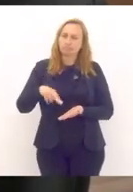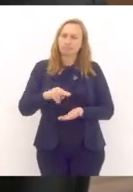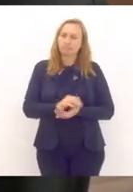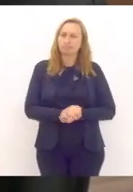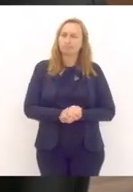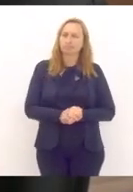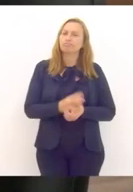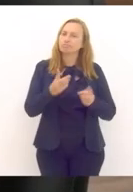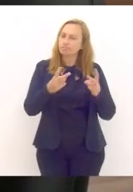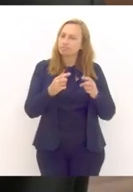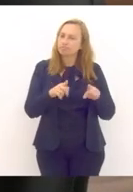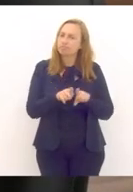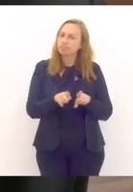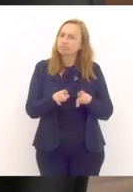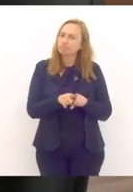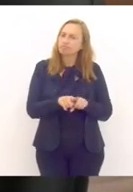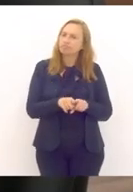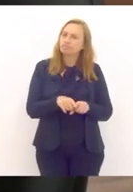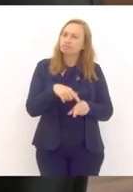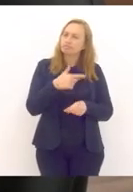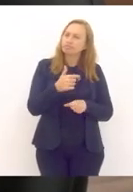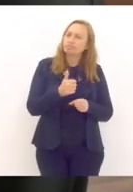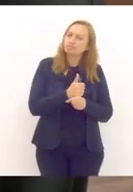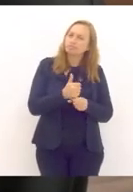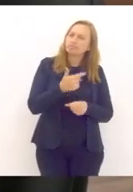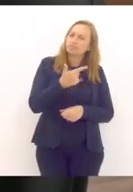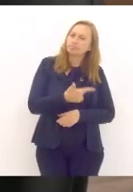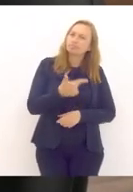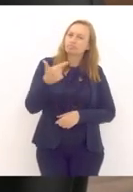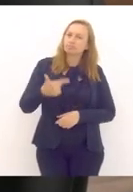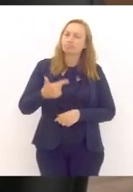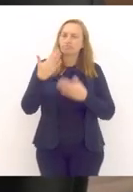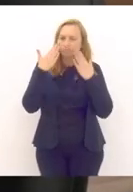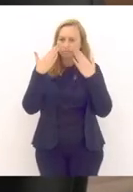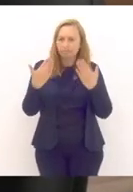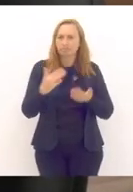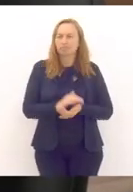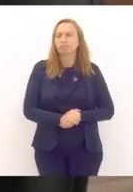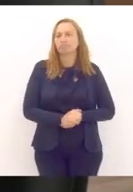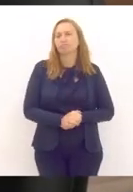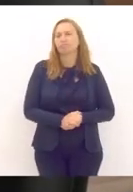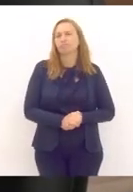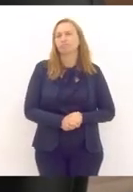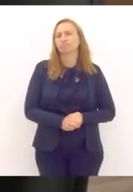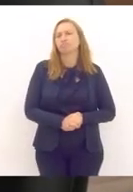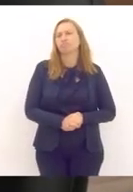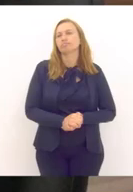eu percebi que no quadro 22 da apresentação...